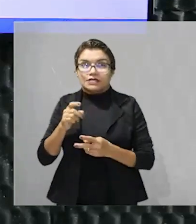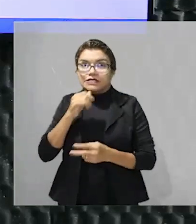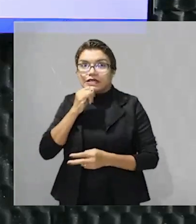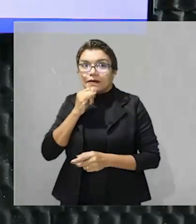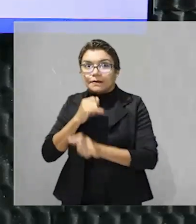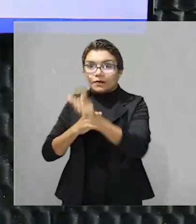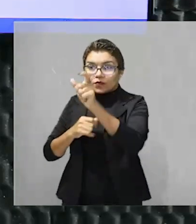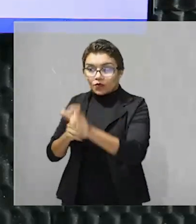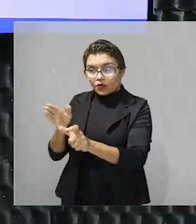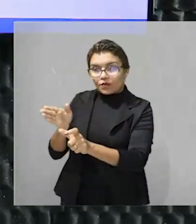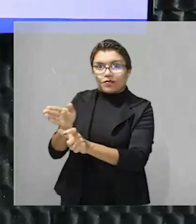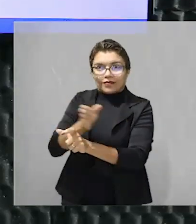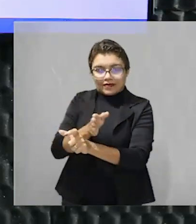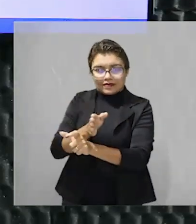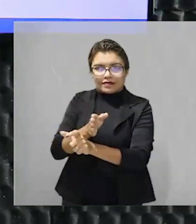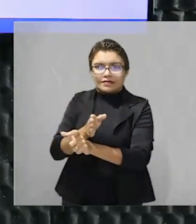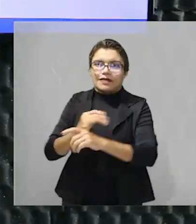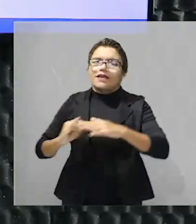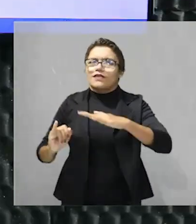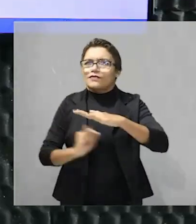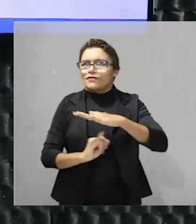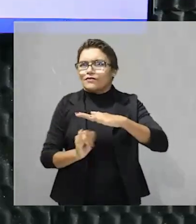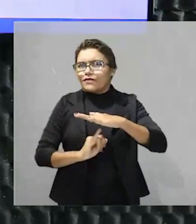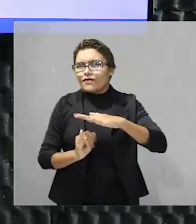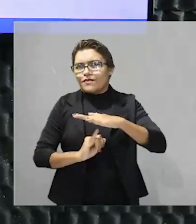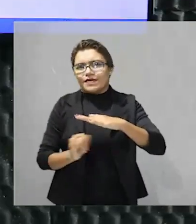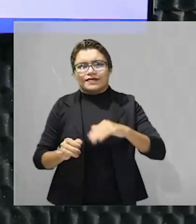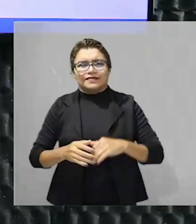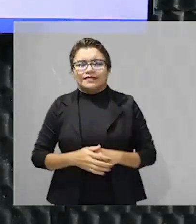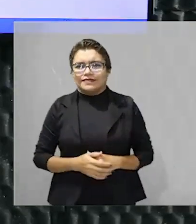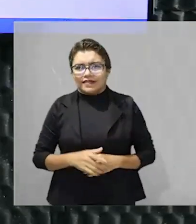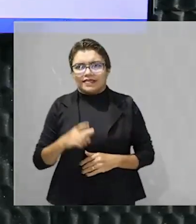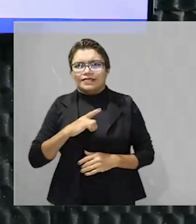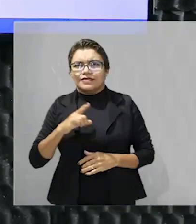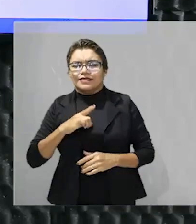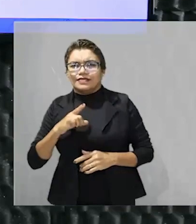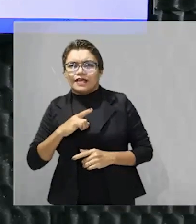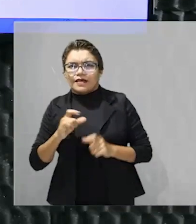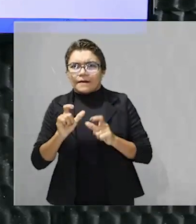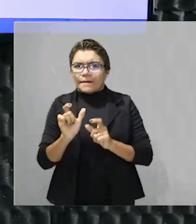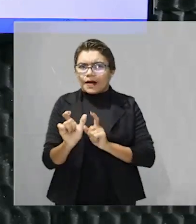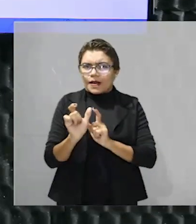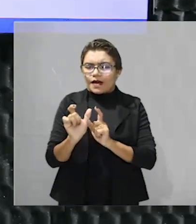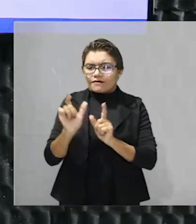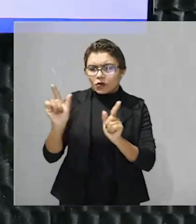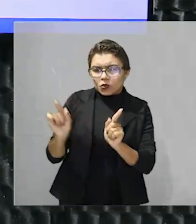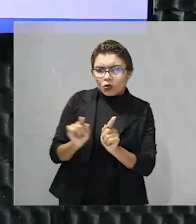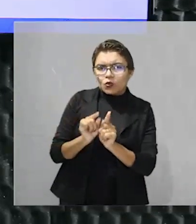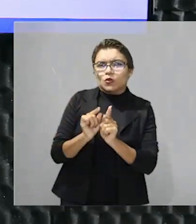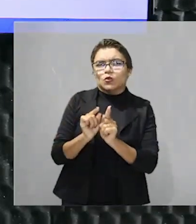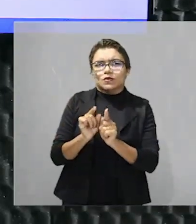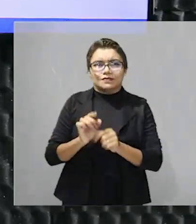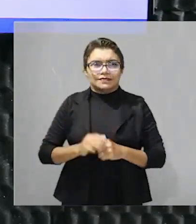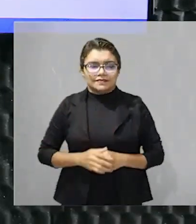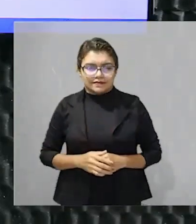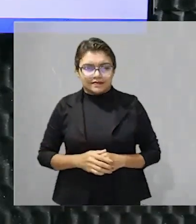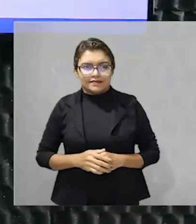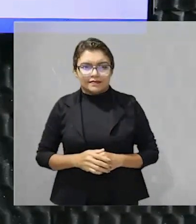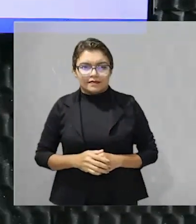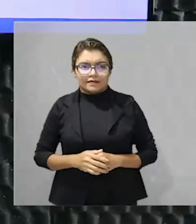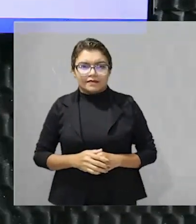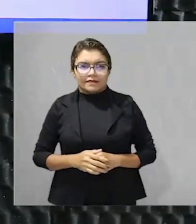cheia de informalidade, cheia de abreviação. Ya, y'all é o